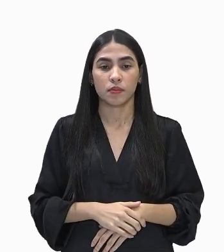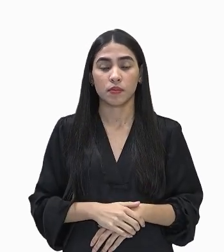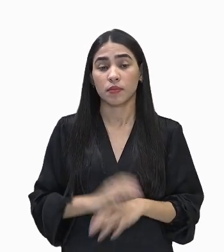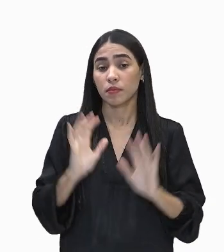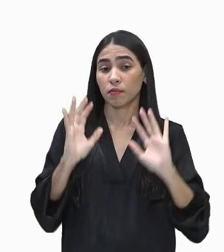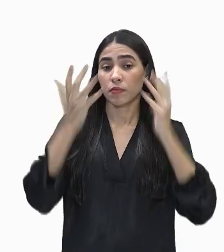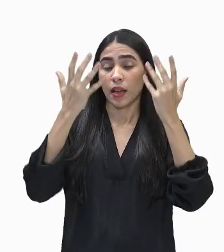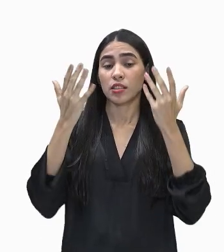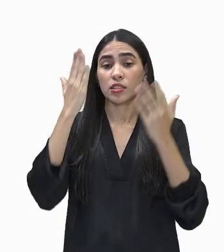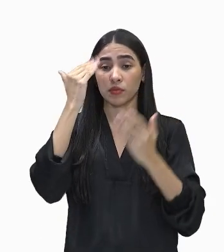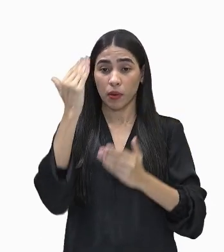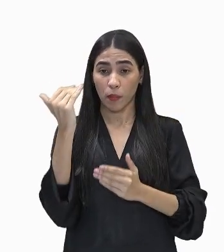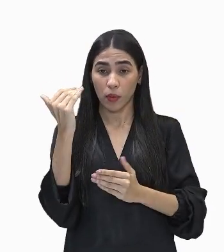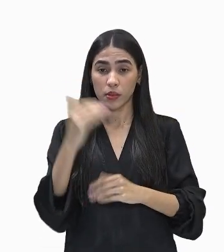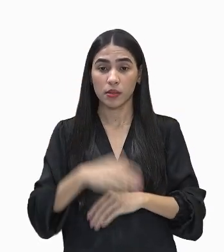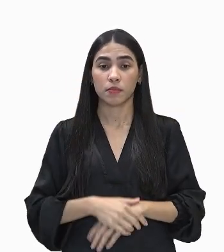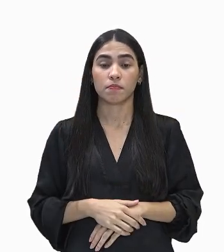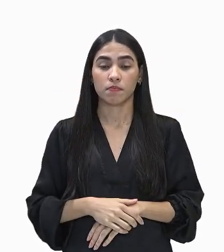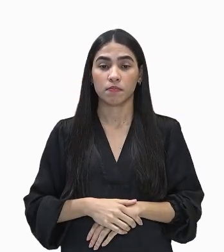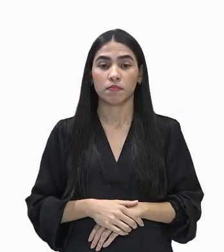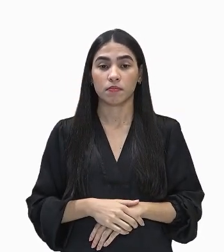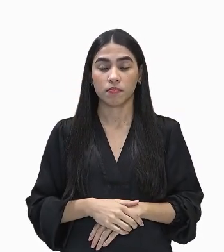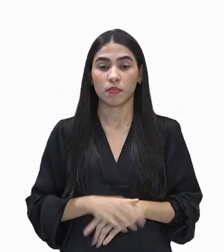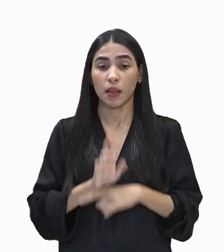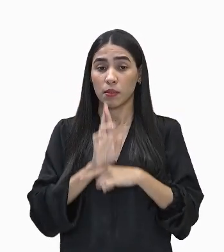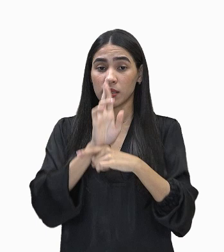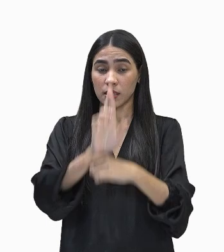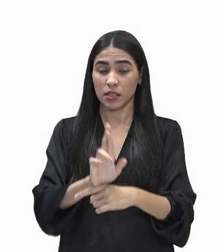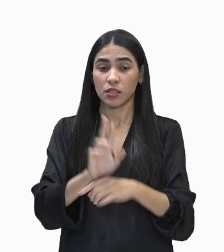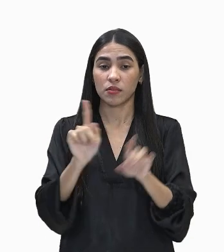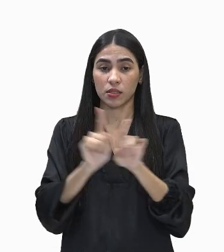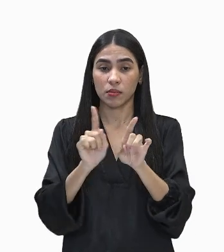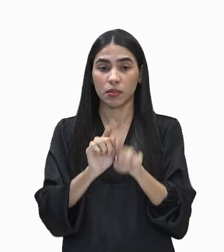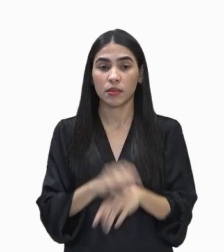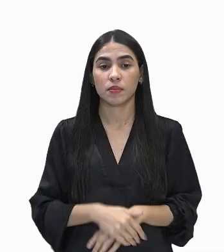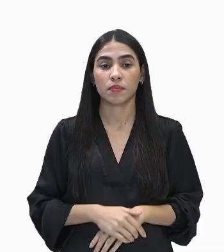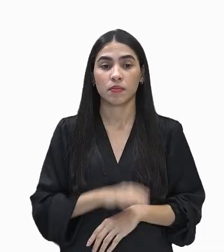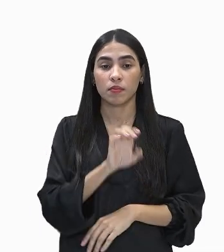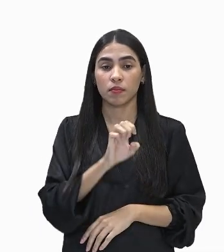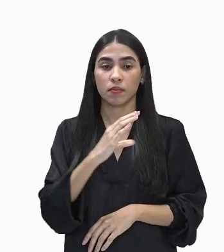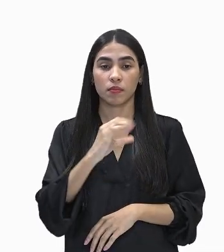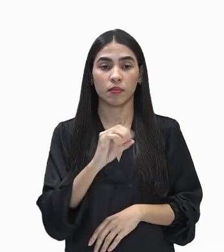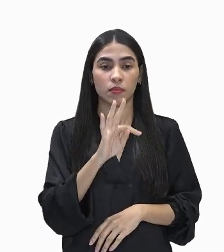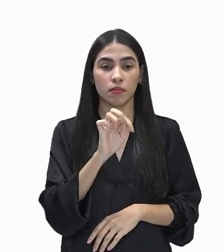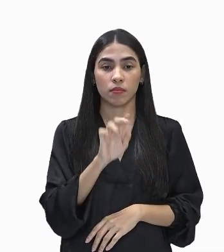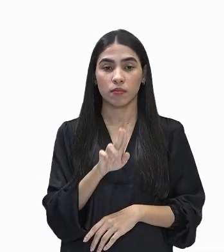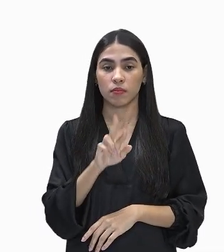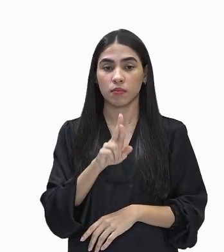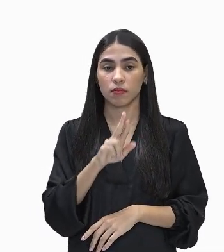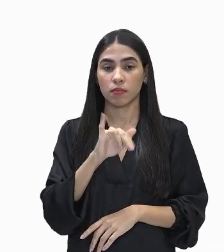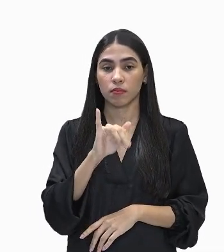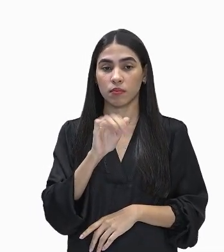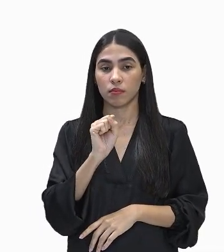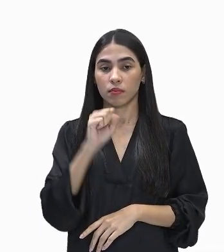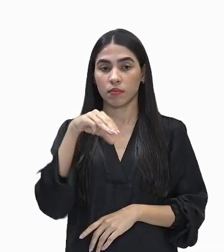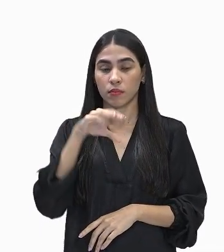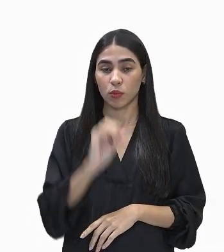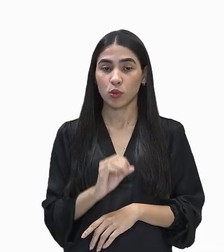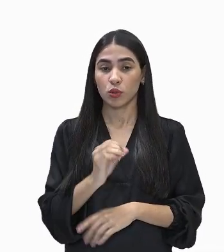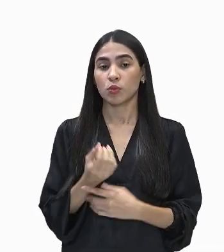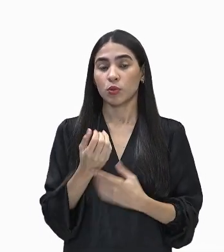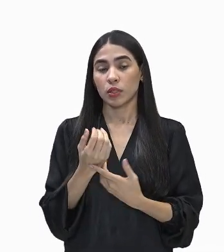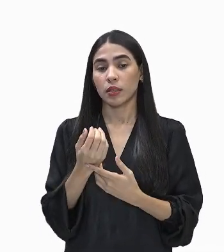festas populares, bastante representativos, e no ecoturismo, que atraem visitantes que